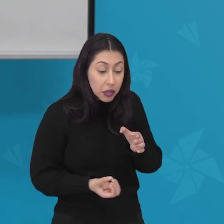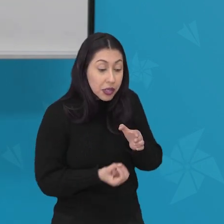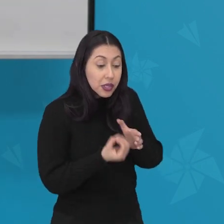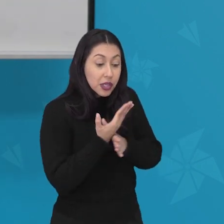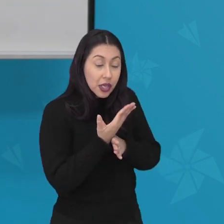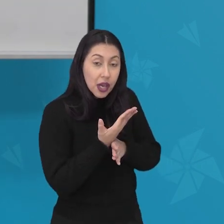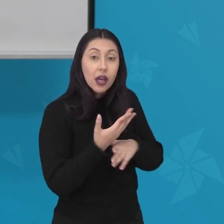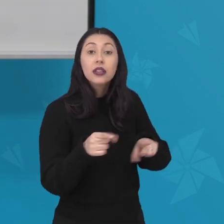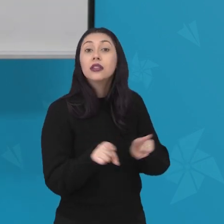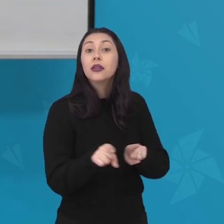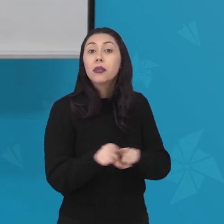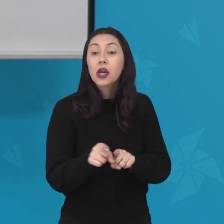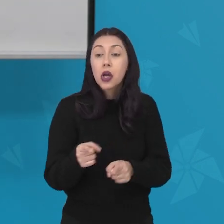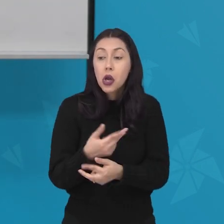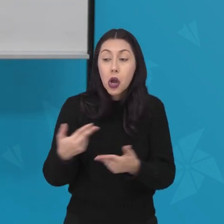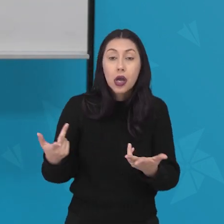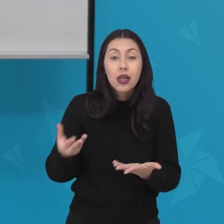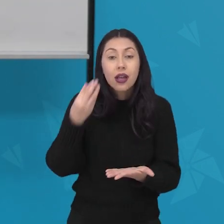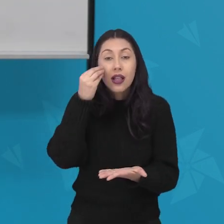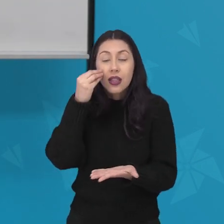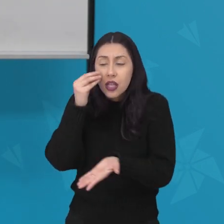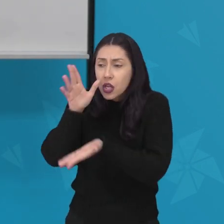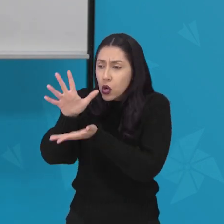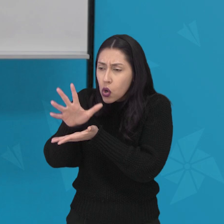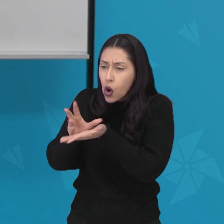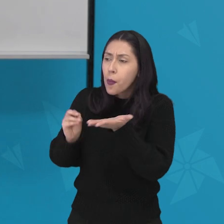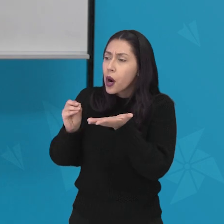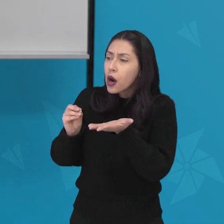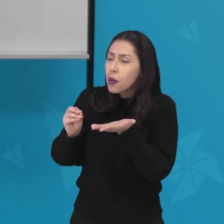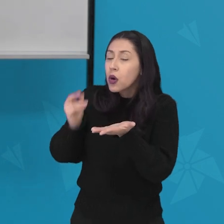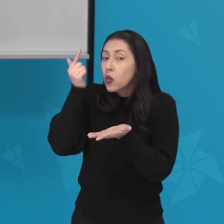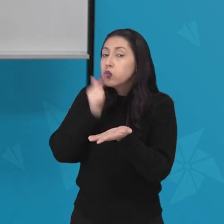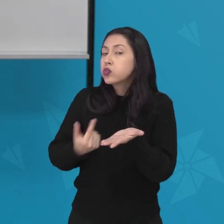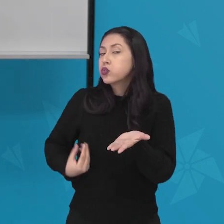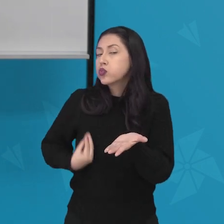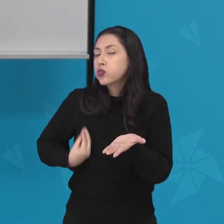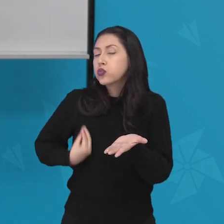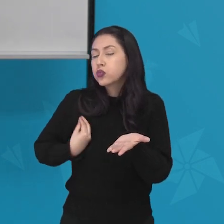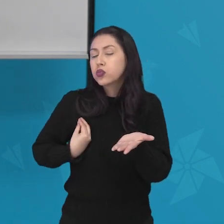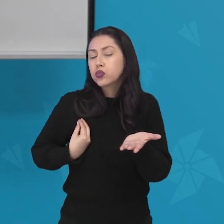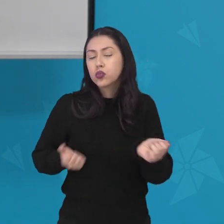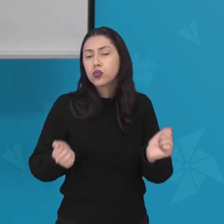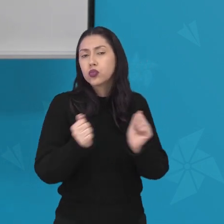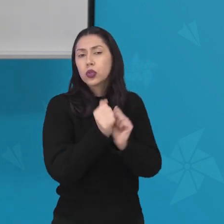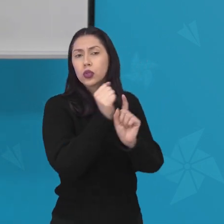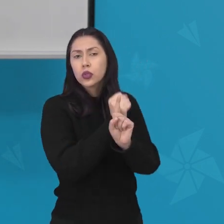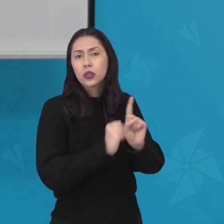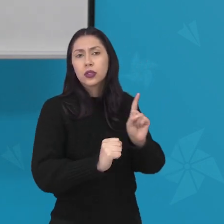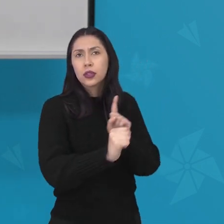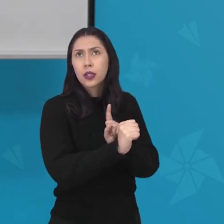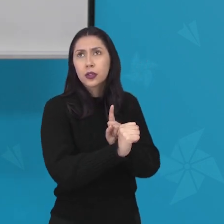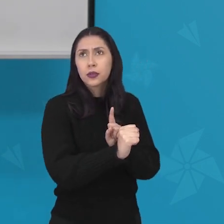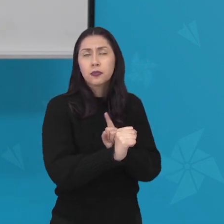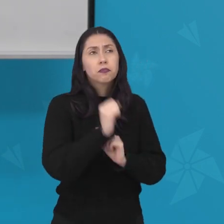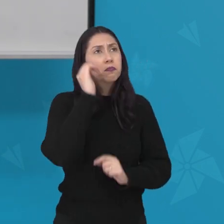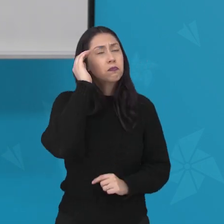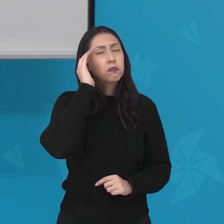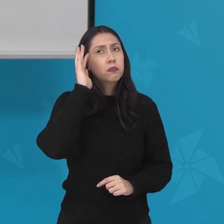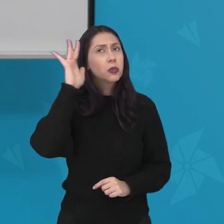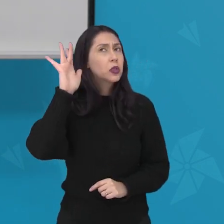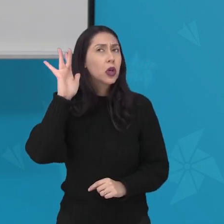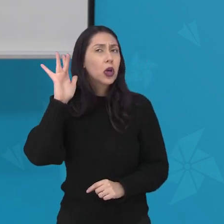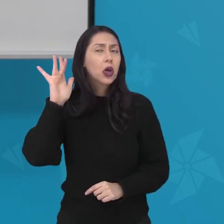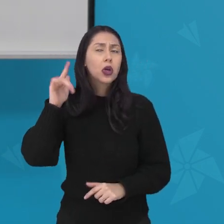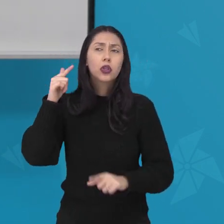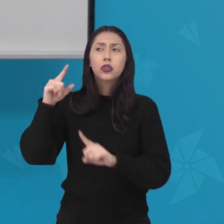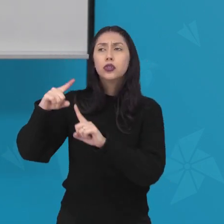produz e tudo aquilo que ele tenta reproduzir para sobreviver em sociedade. A gente pode imaginar todos os tipos